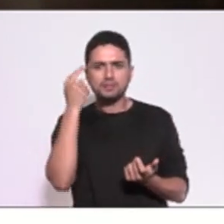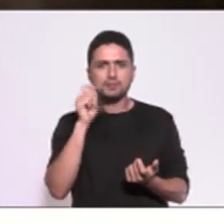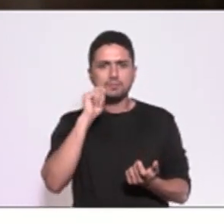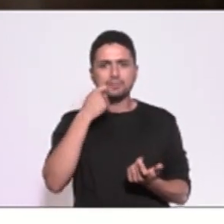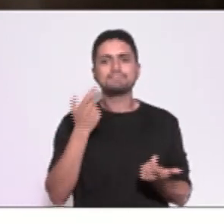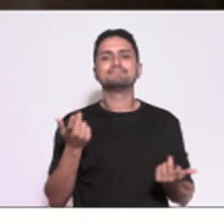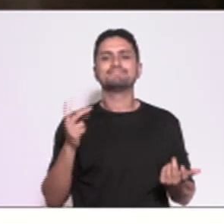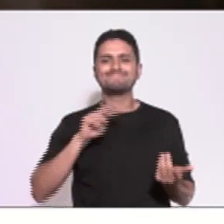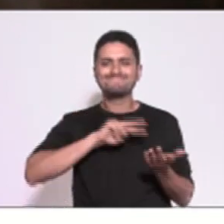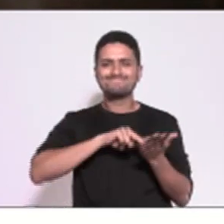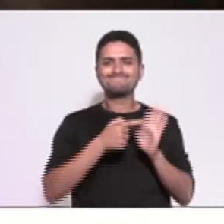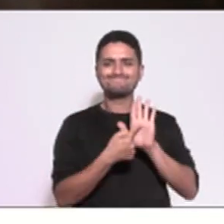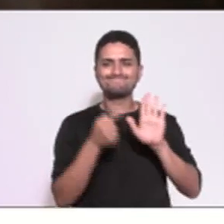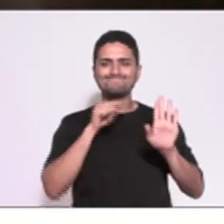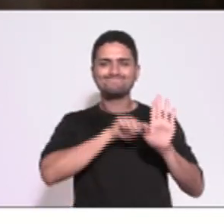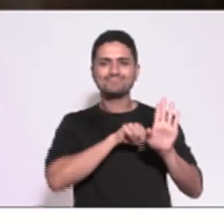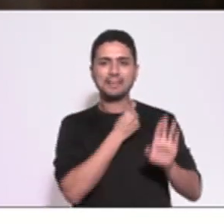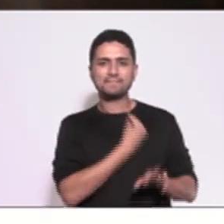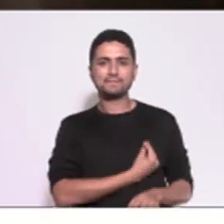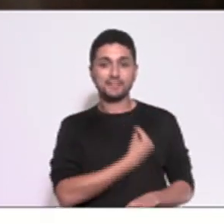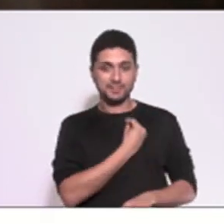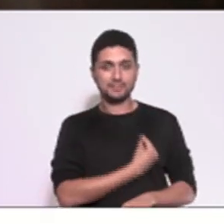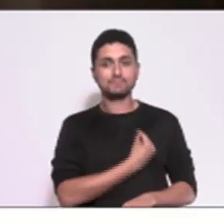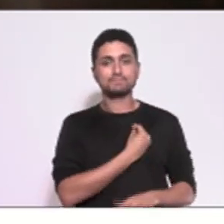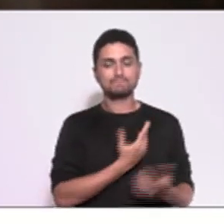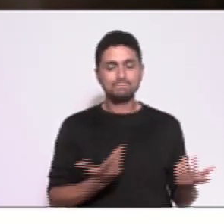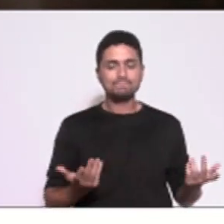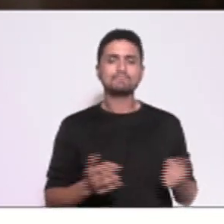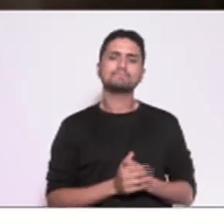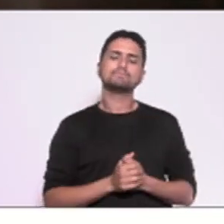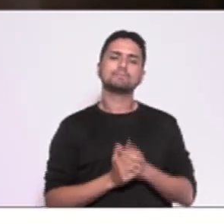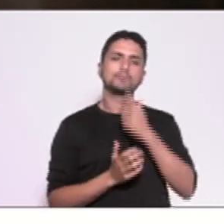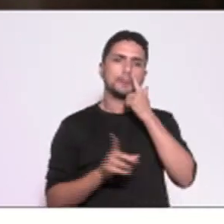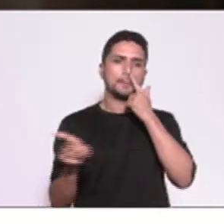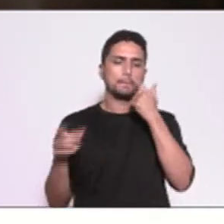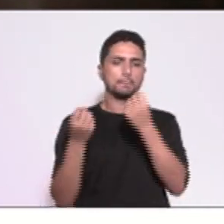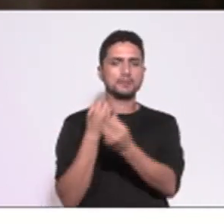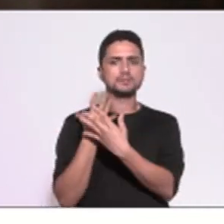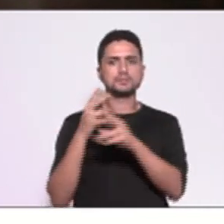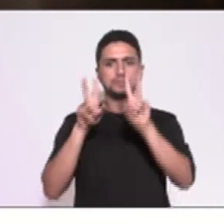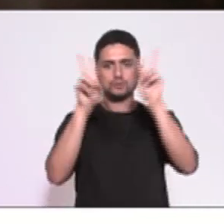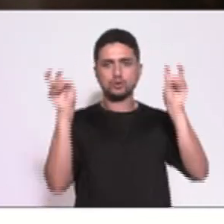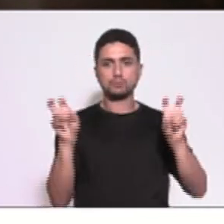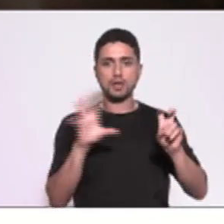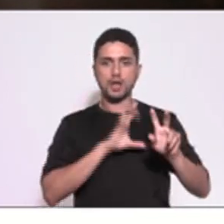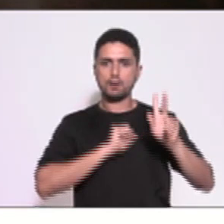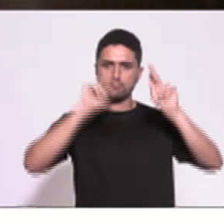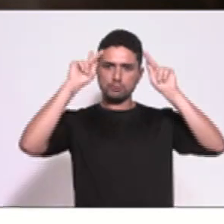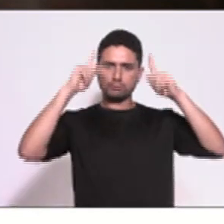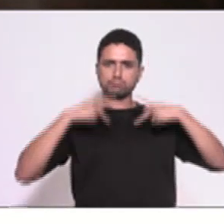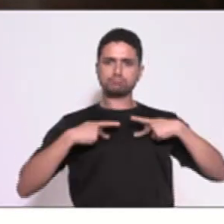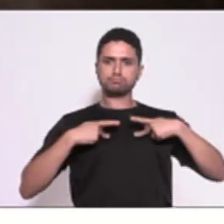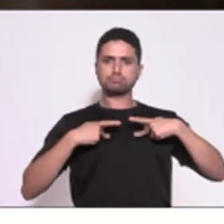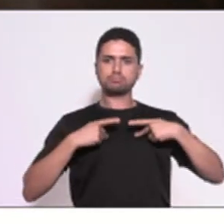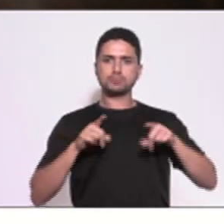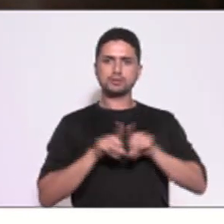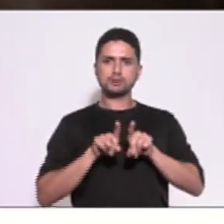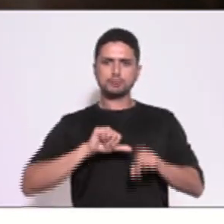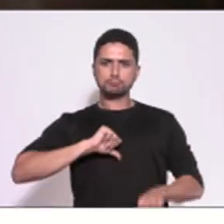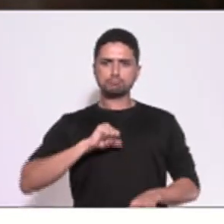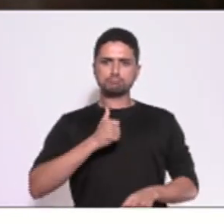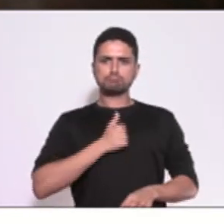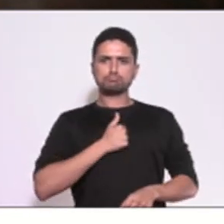vida, minha filha, a vida." Assim ele me ensina sobre amor próprio e alto valor.